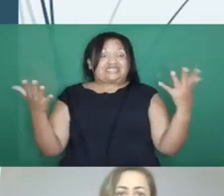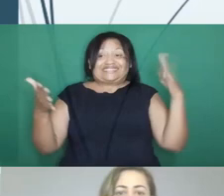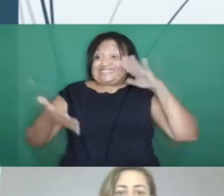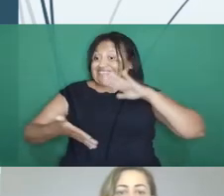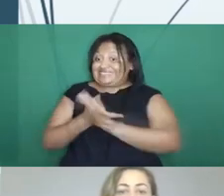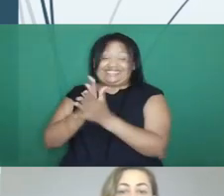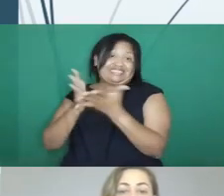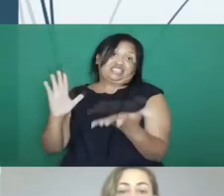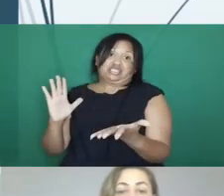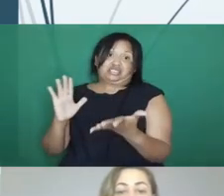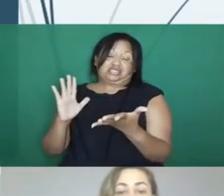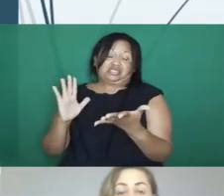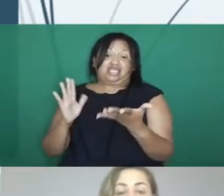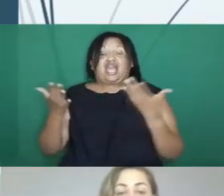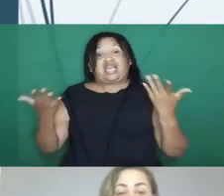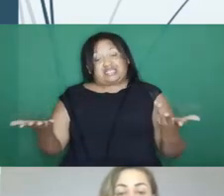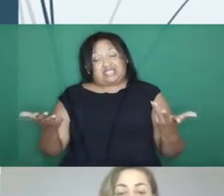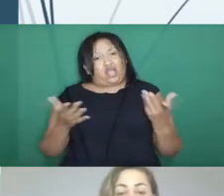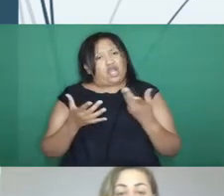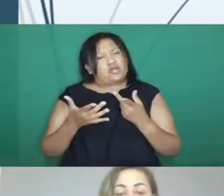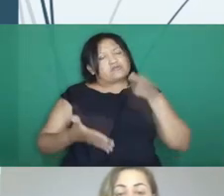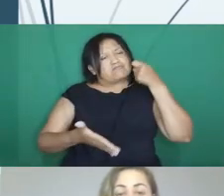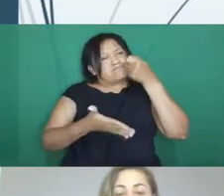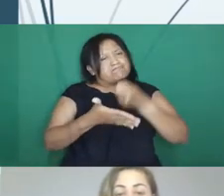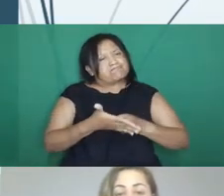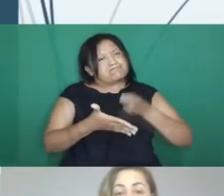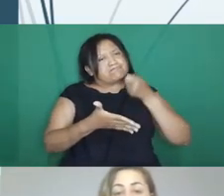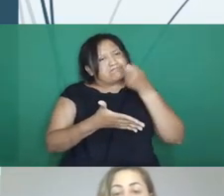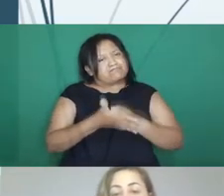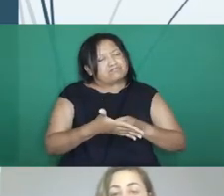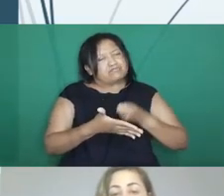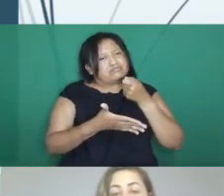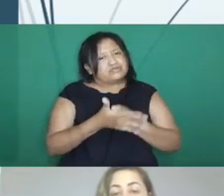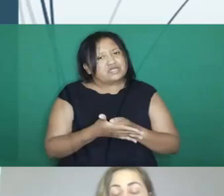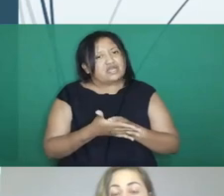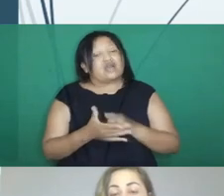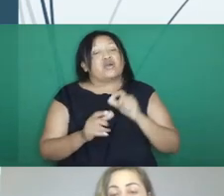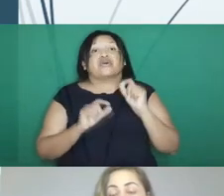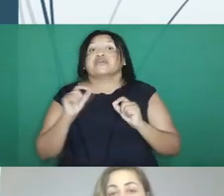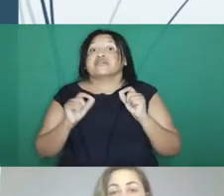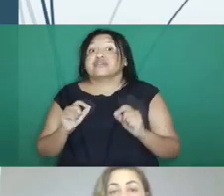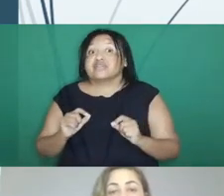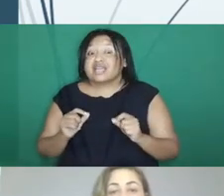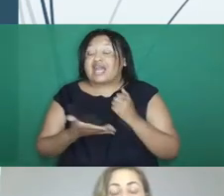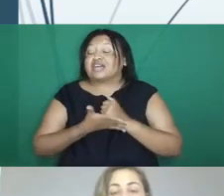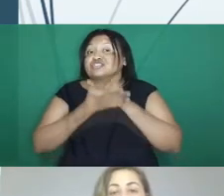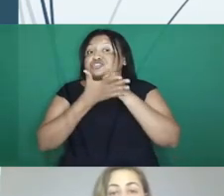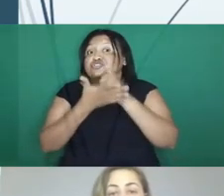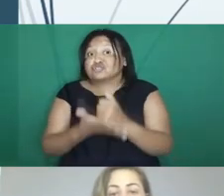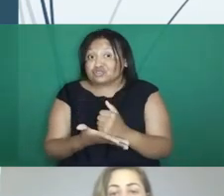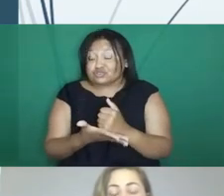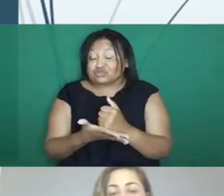tá E aí Ele ordenou ele pediu o quê é ide e ajuda